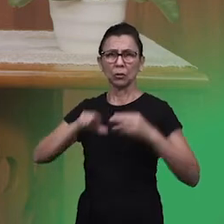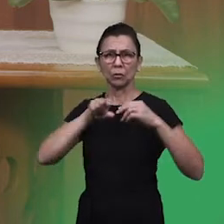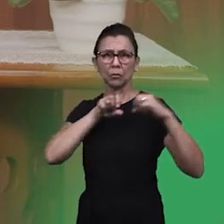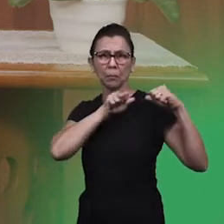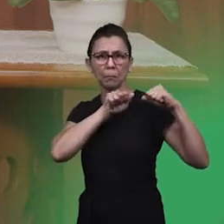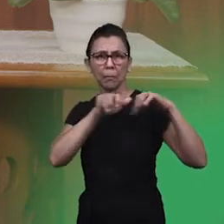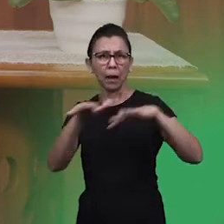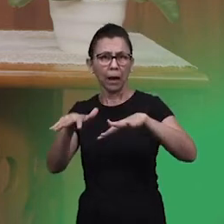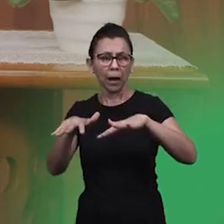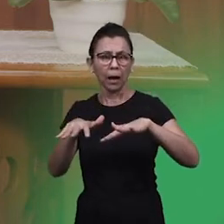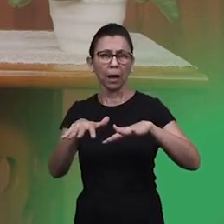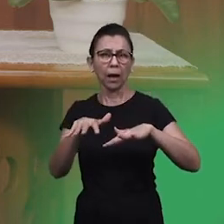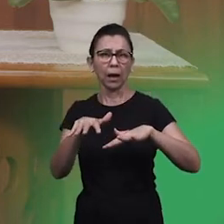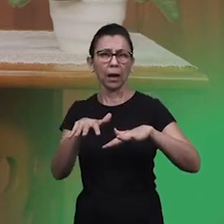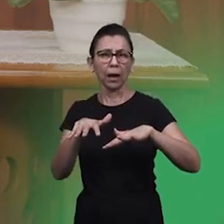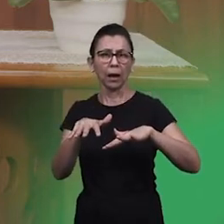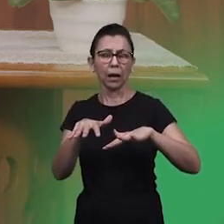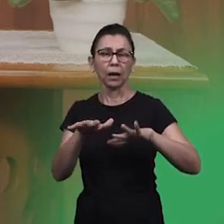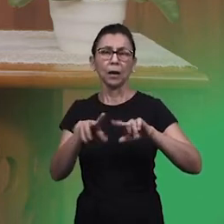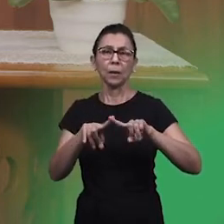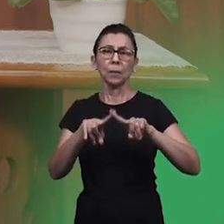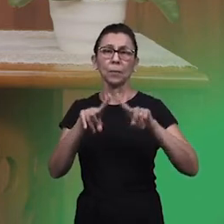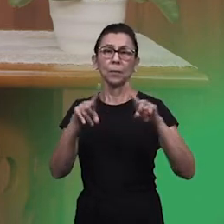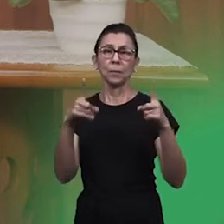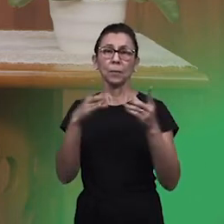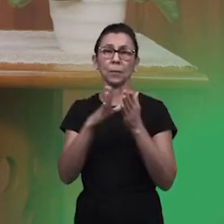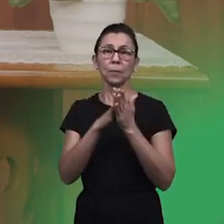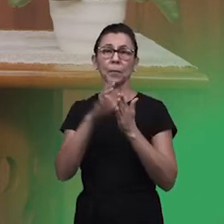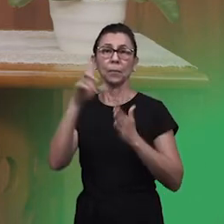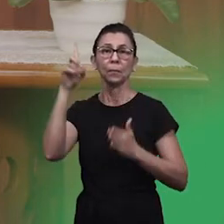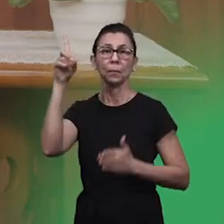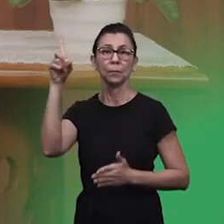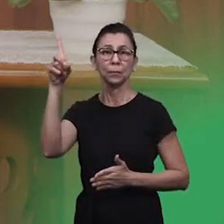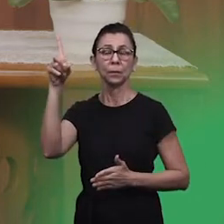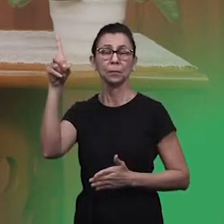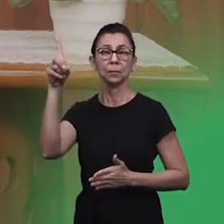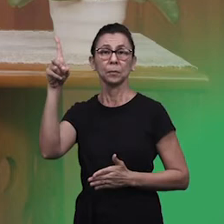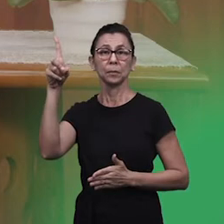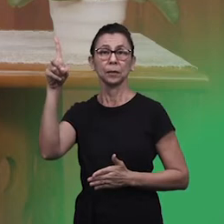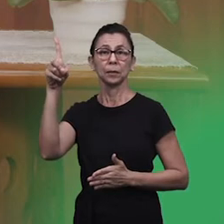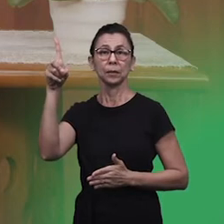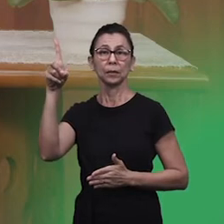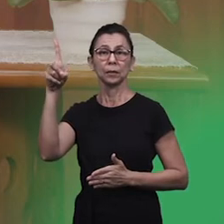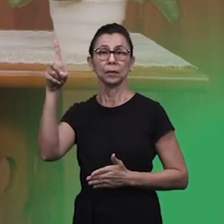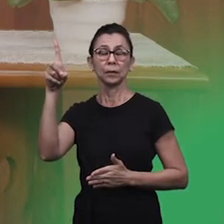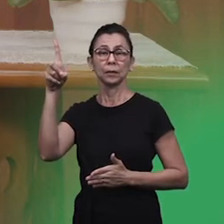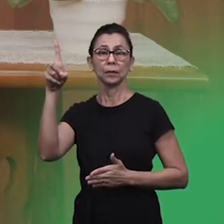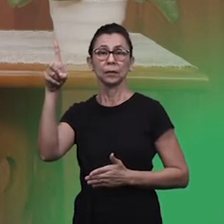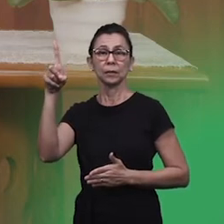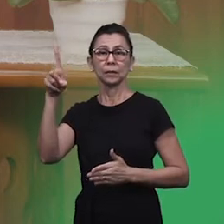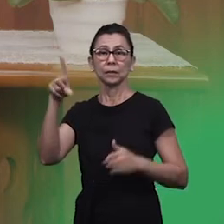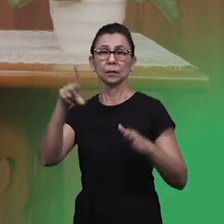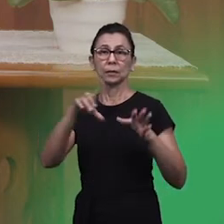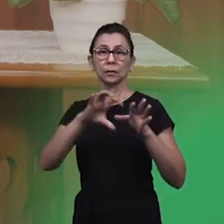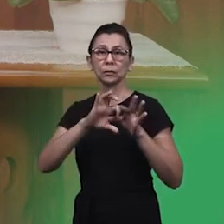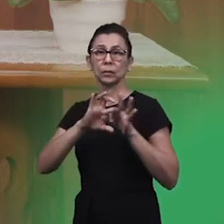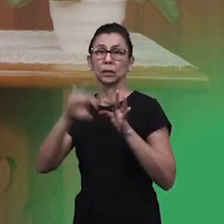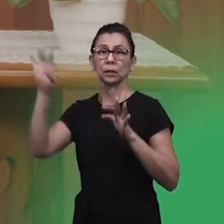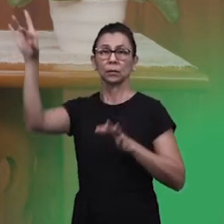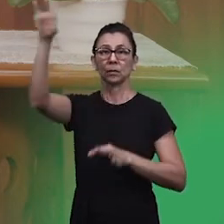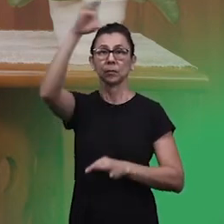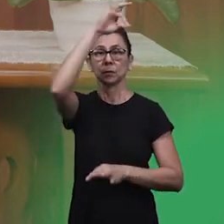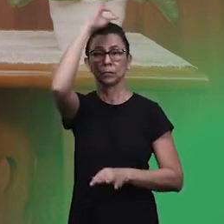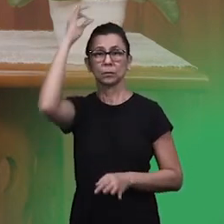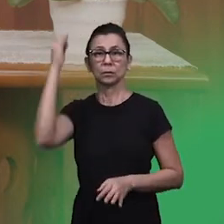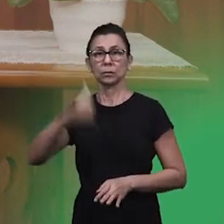repercute, ela vive aquilo que o Espírito de Deus está fazendo no nosso coração. Porque o Espírito e a esposa dizem,